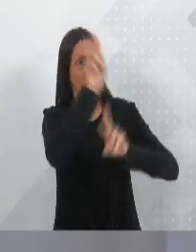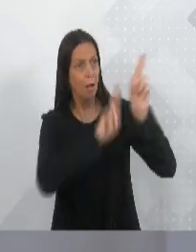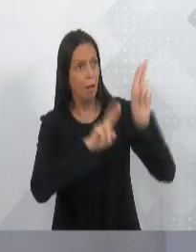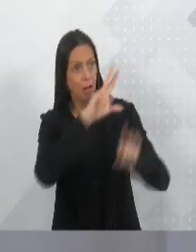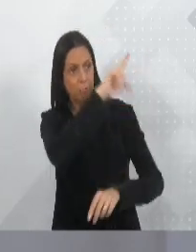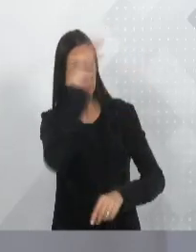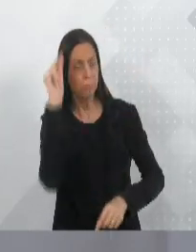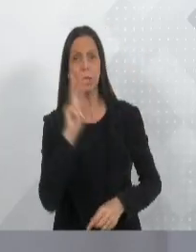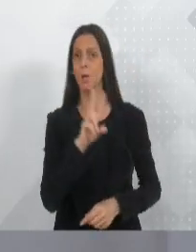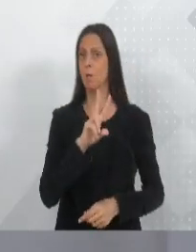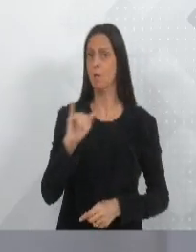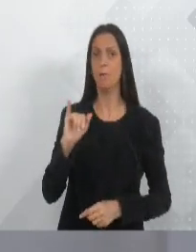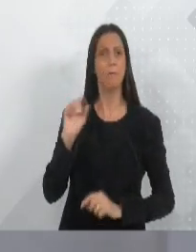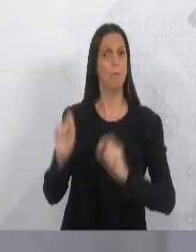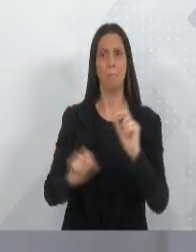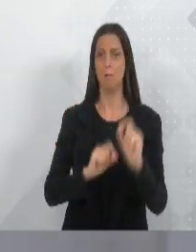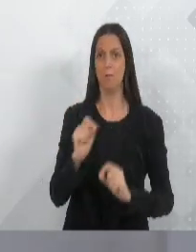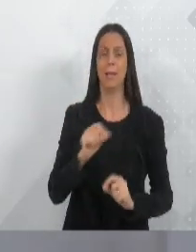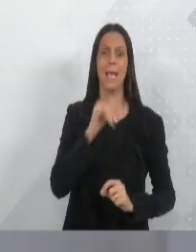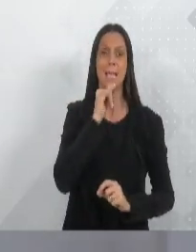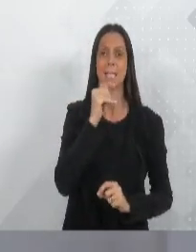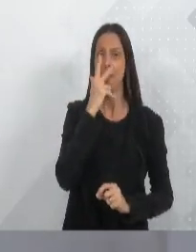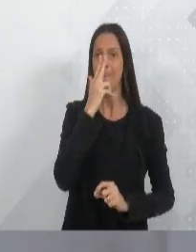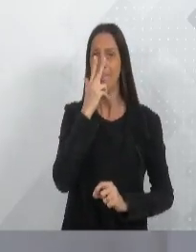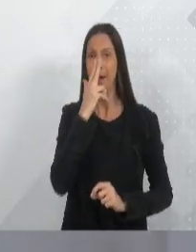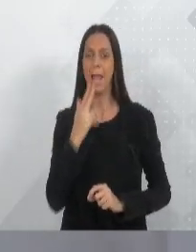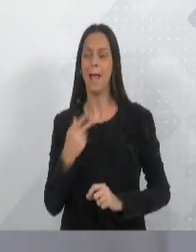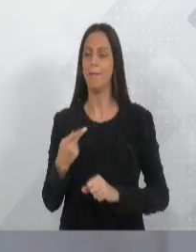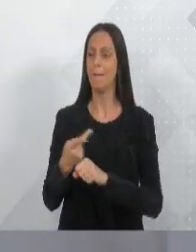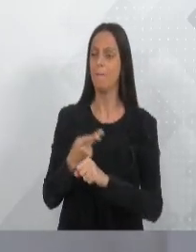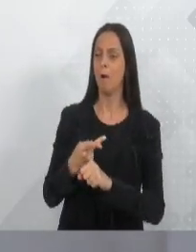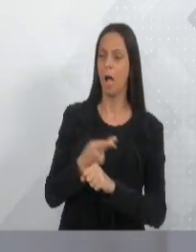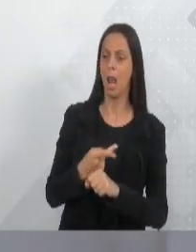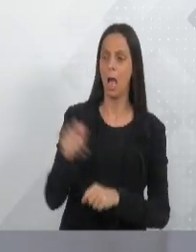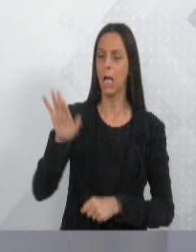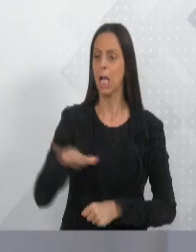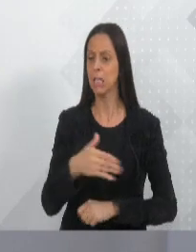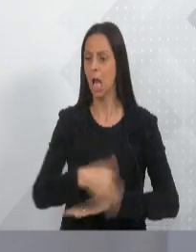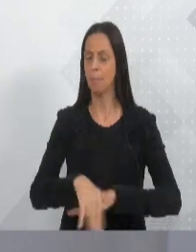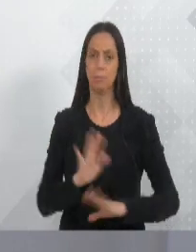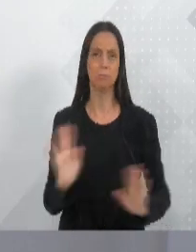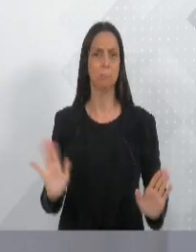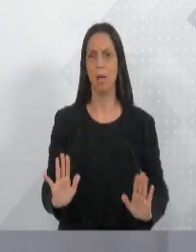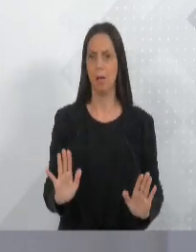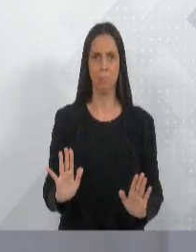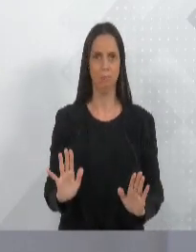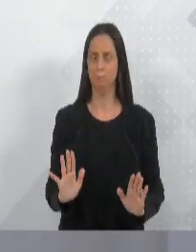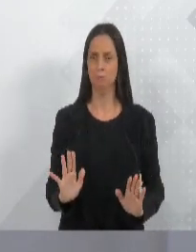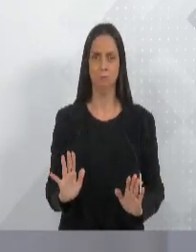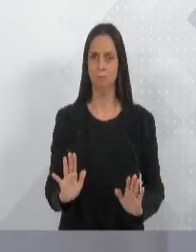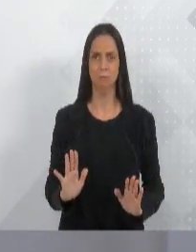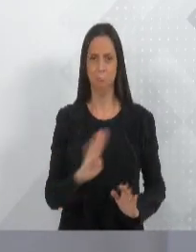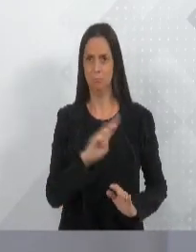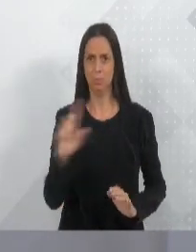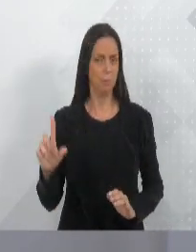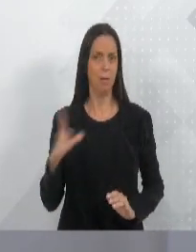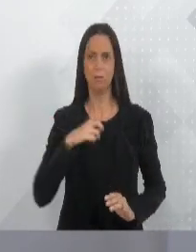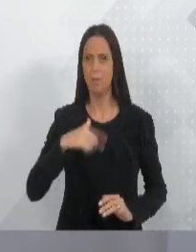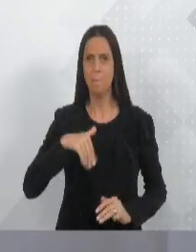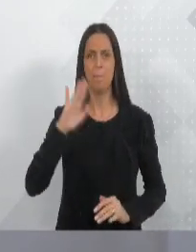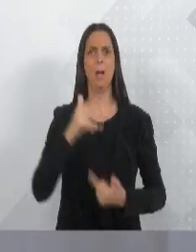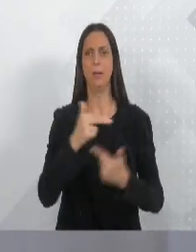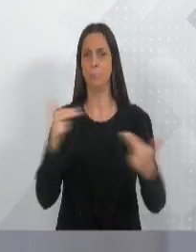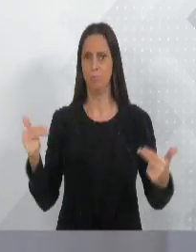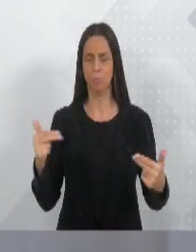uma carapuça de vereador que fica caçando buraco na cidade porque Blumenau é muito mais do que isso eu não preciso eu tenho